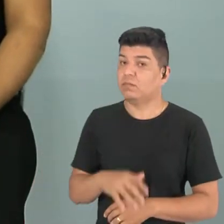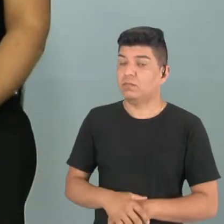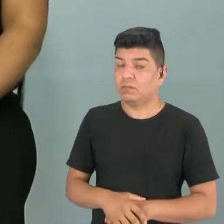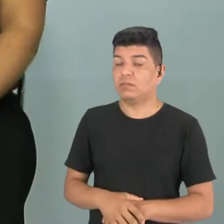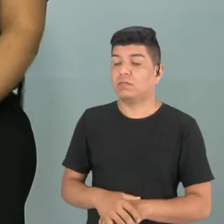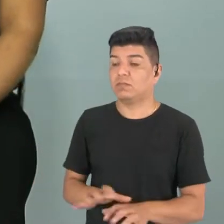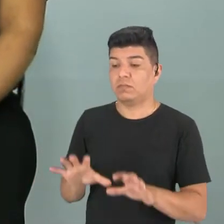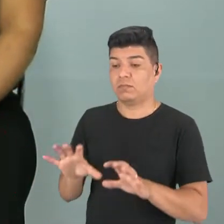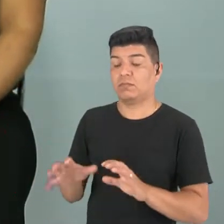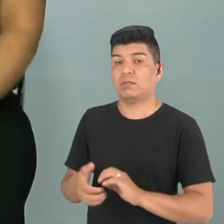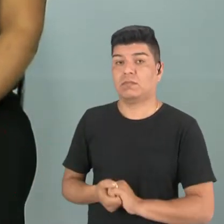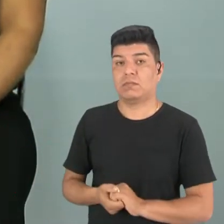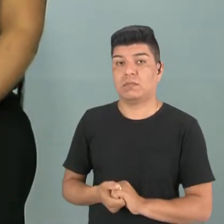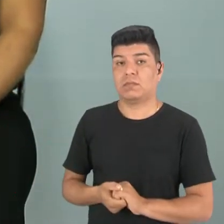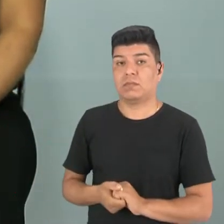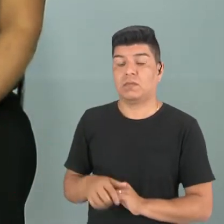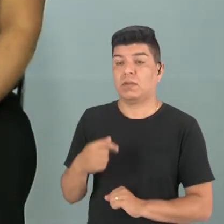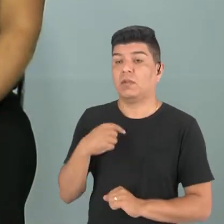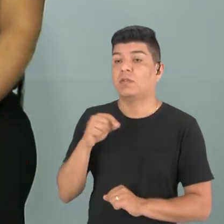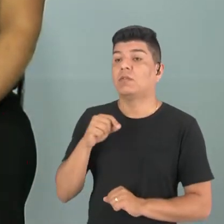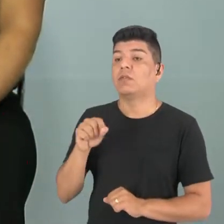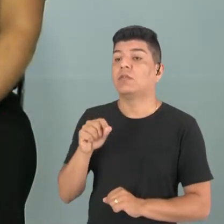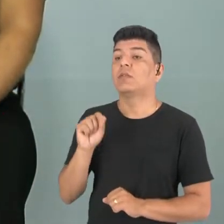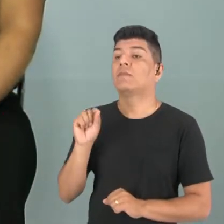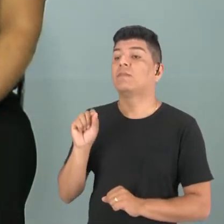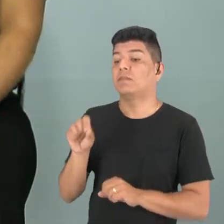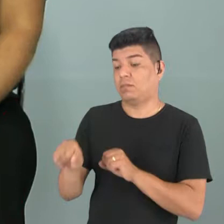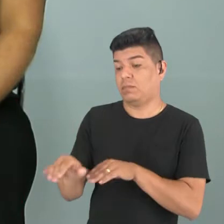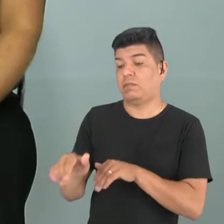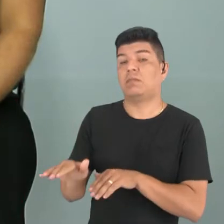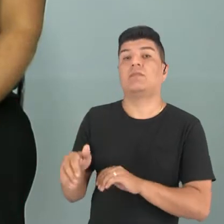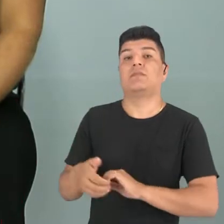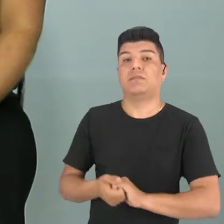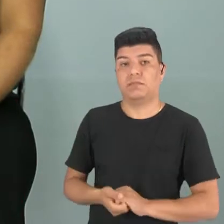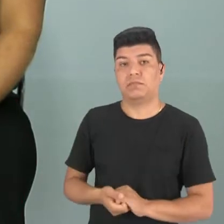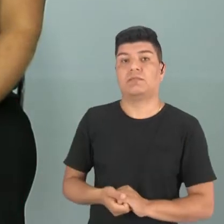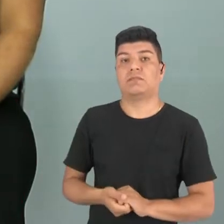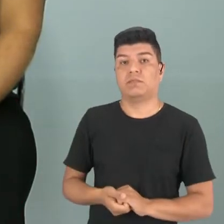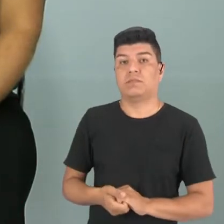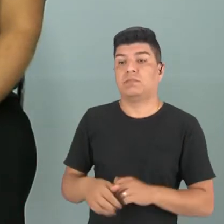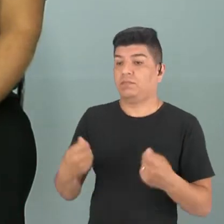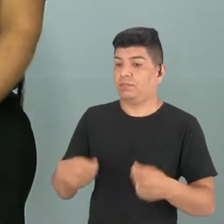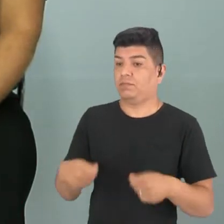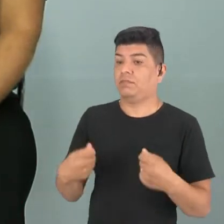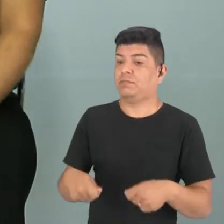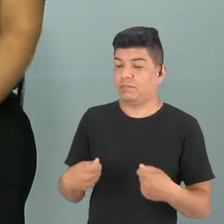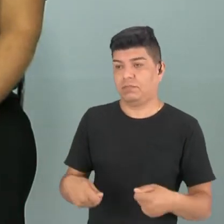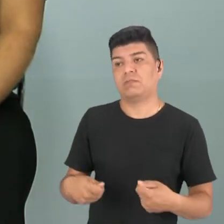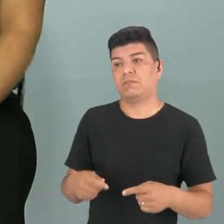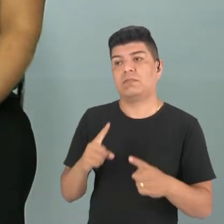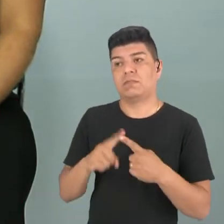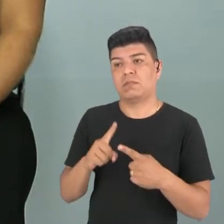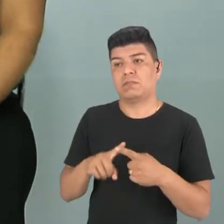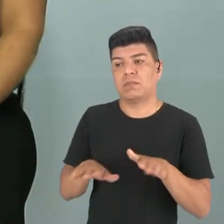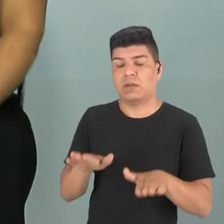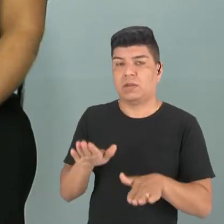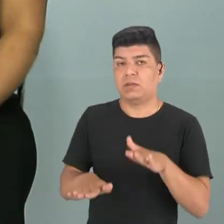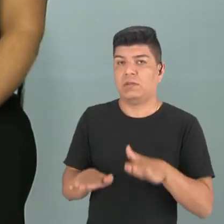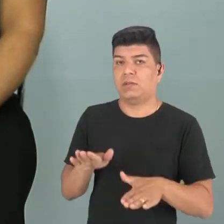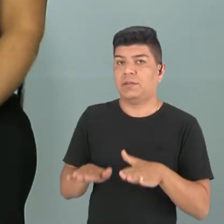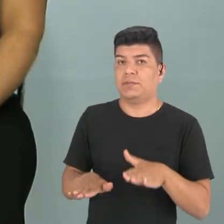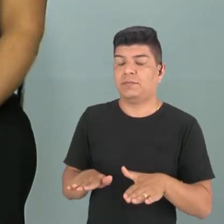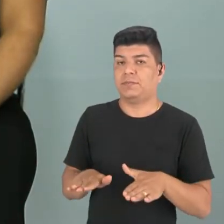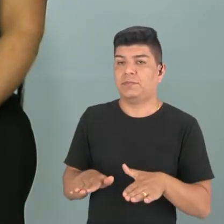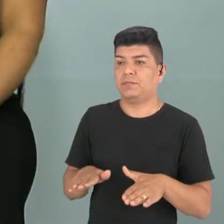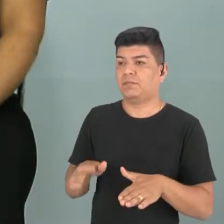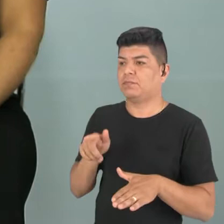assim. E isso forjou também essa questão da disciplina, né? E a necessidade do momento, né? Porque às vezes, tipo assim,